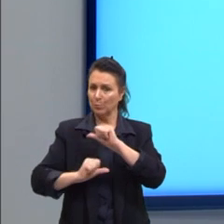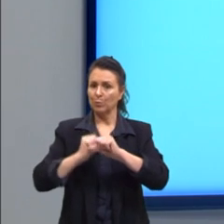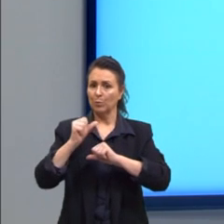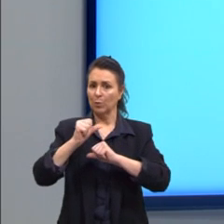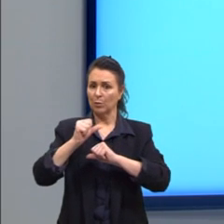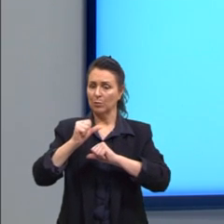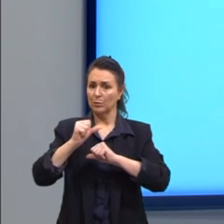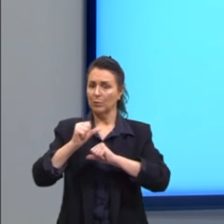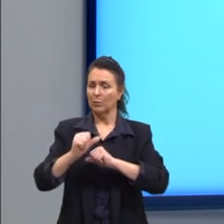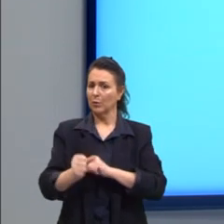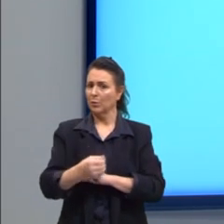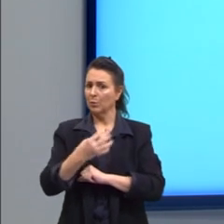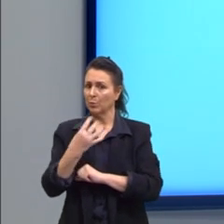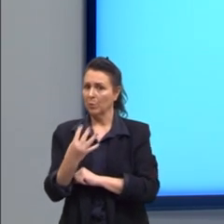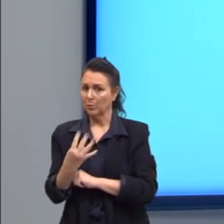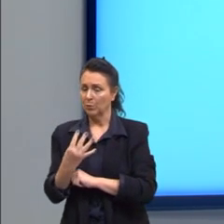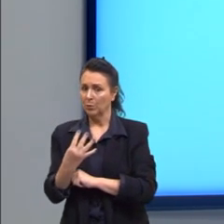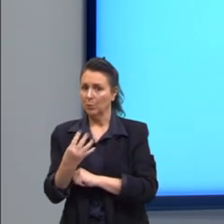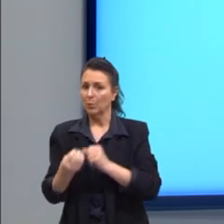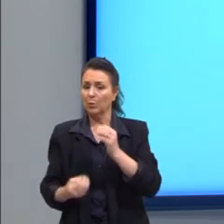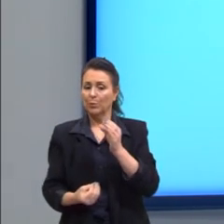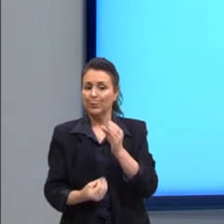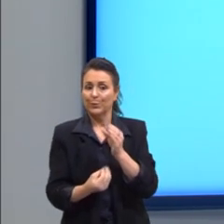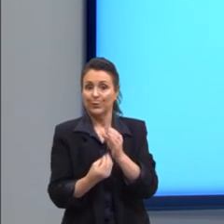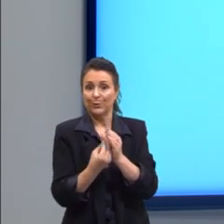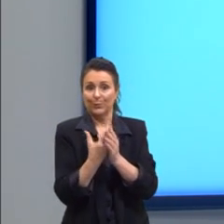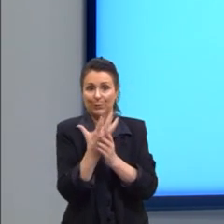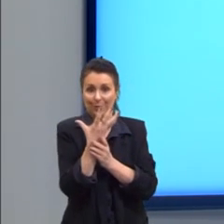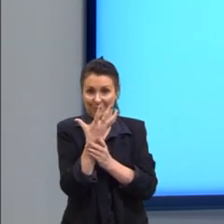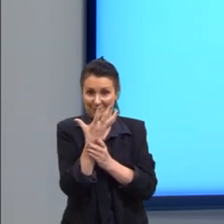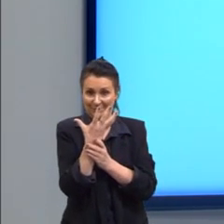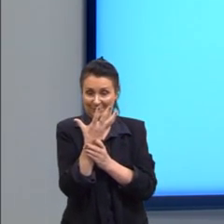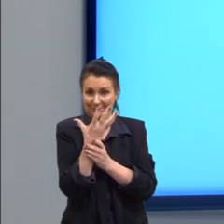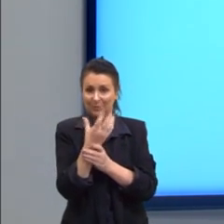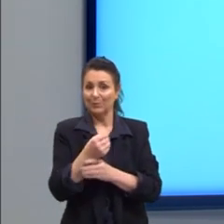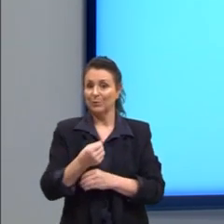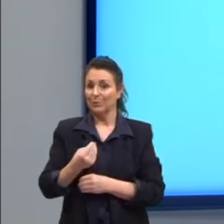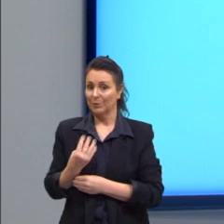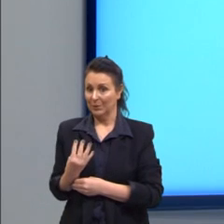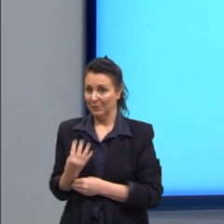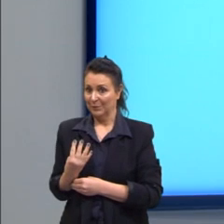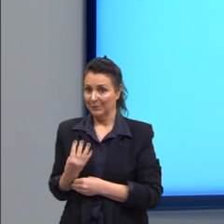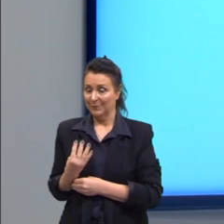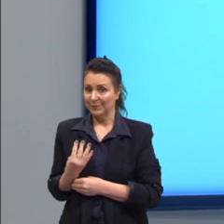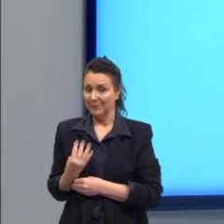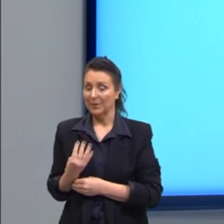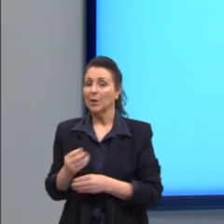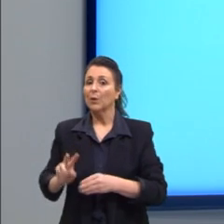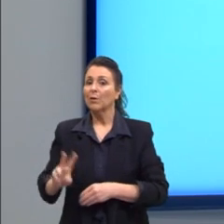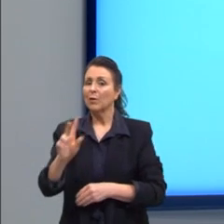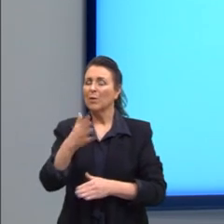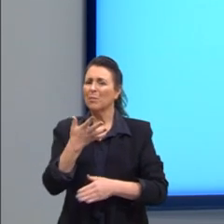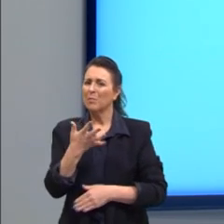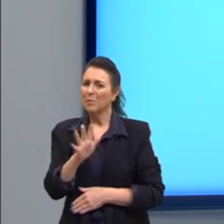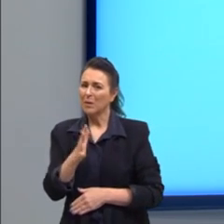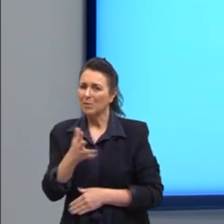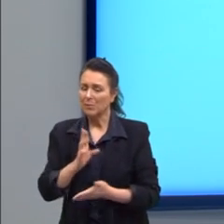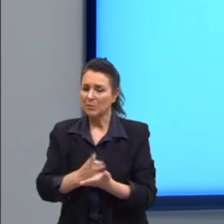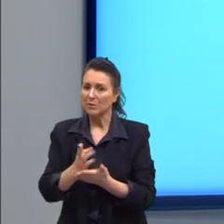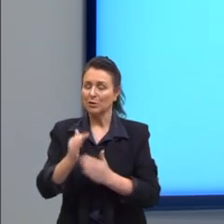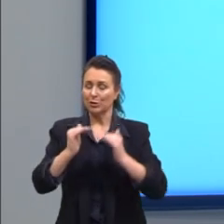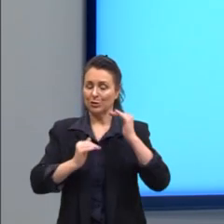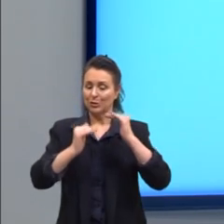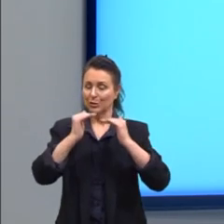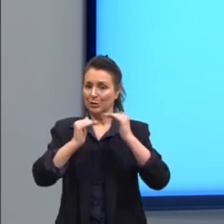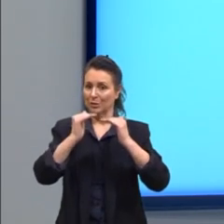foi quatro então o produto foi quatro o valor aproximado da constante